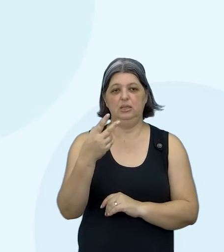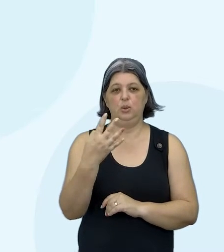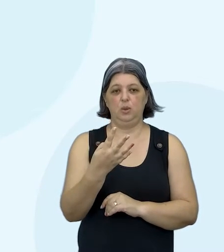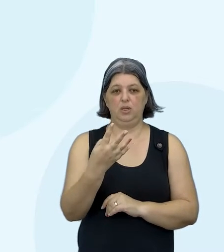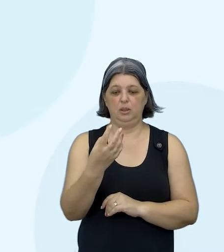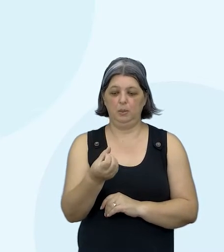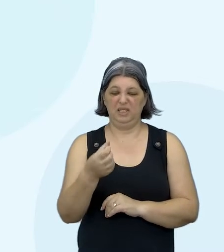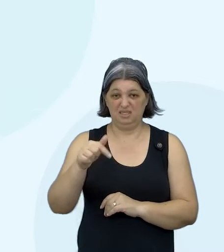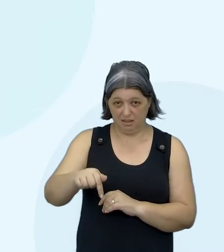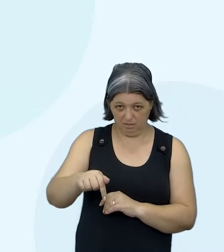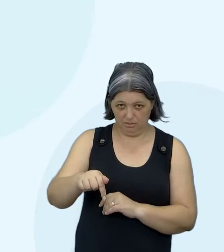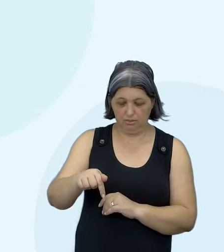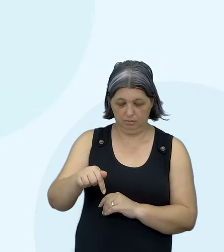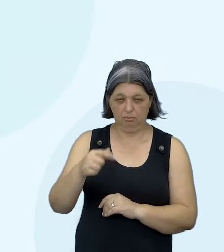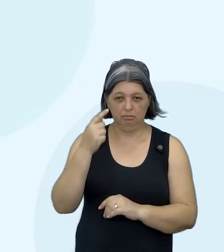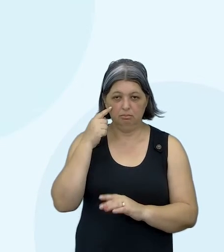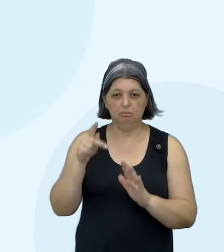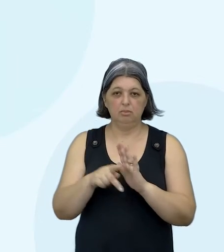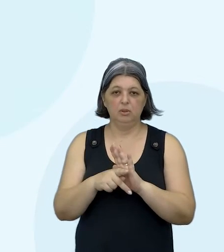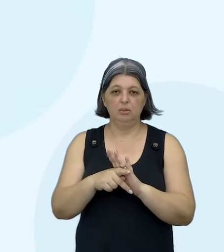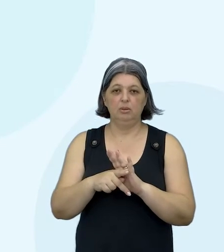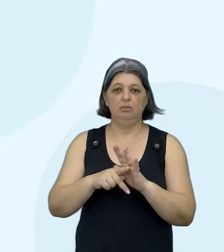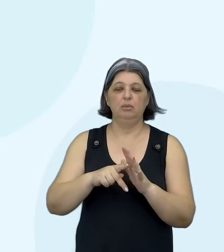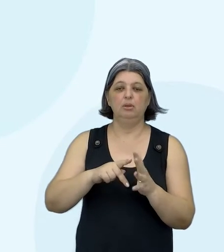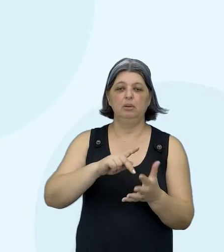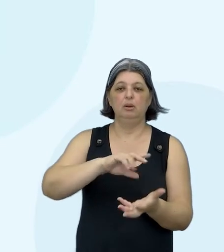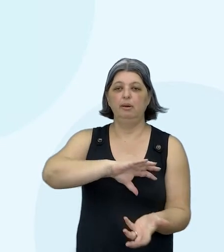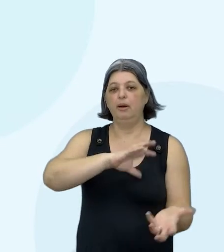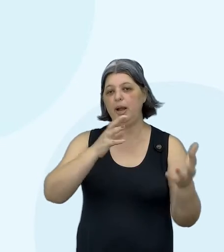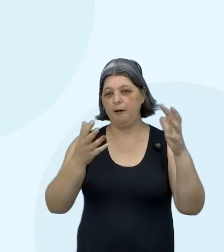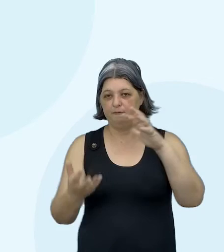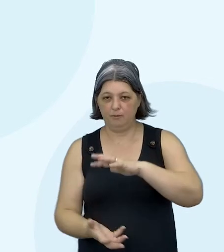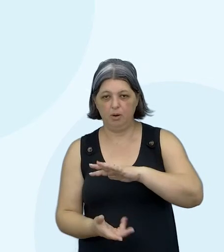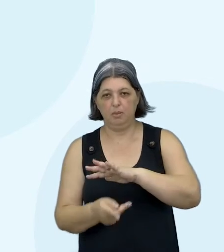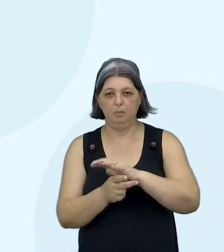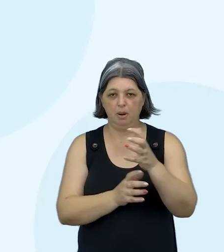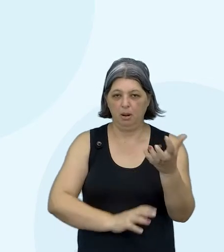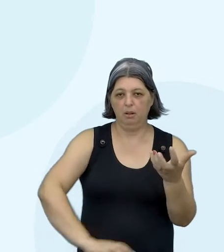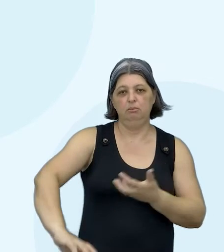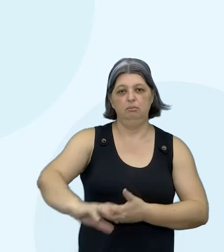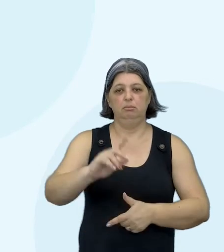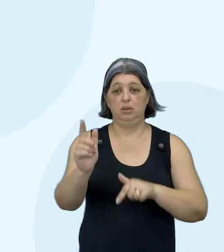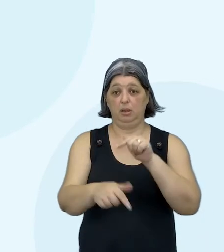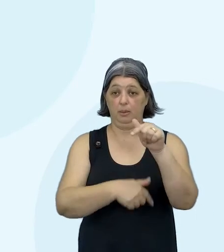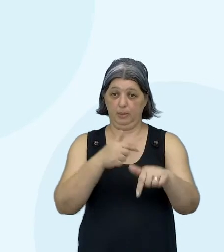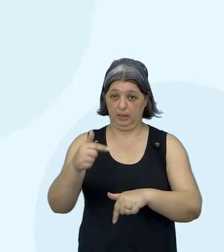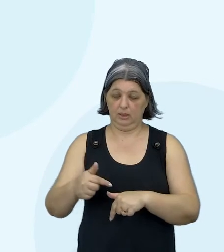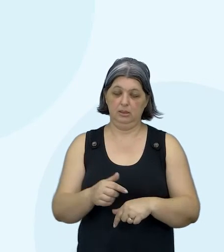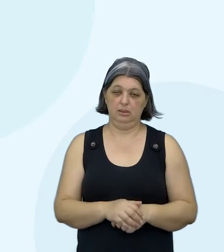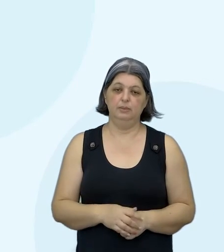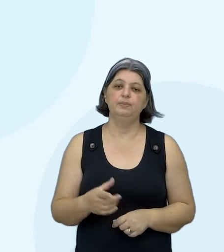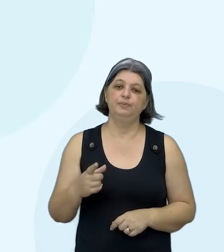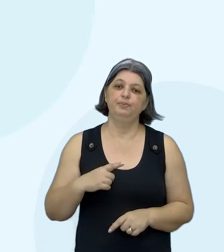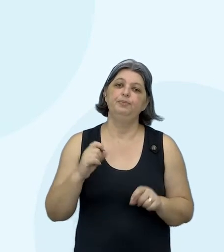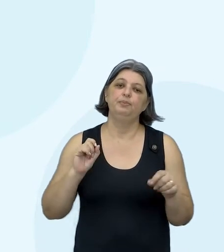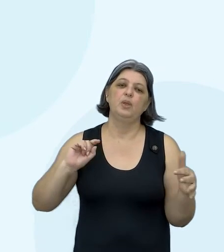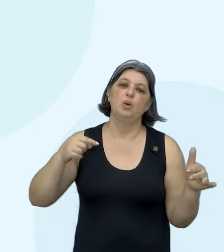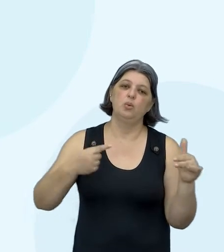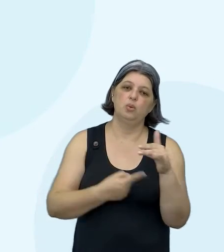13.467, que coloca no país a chamada Reforma Trabalhista, onde há uma